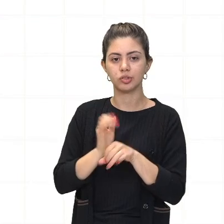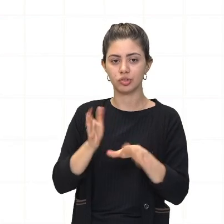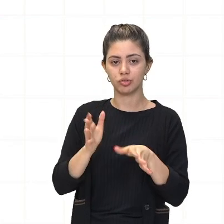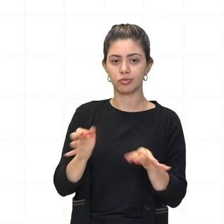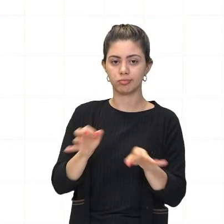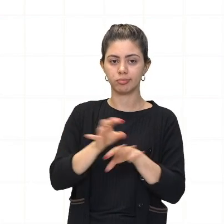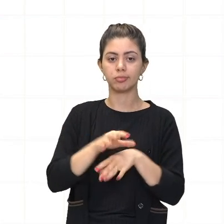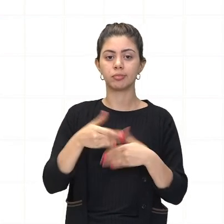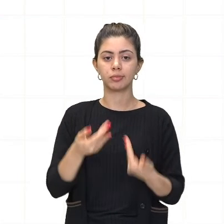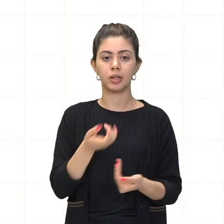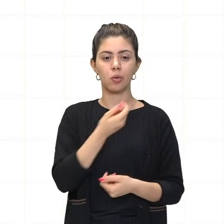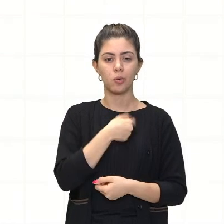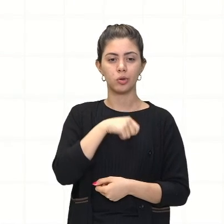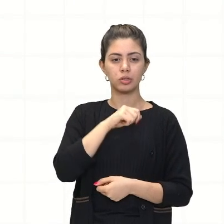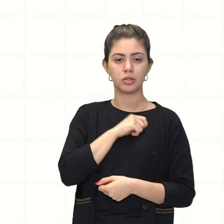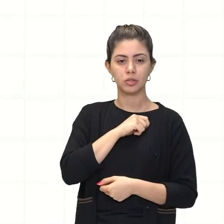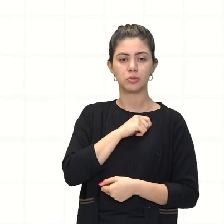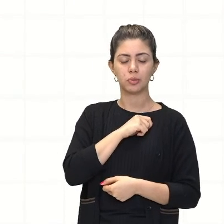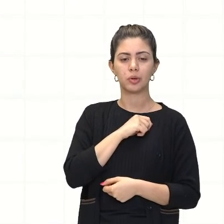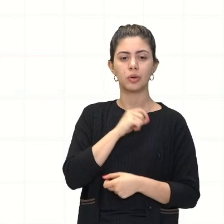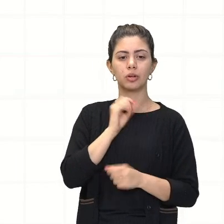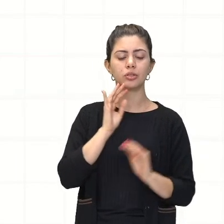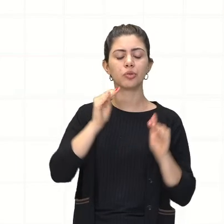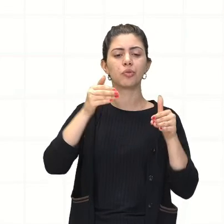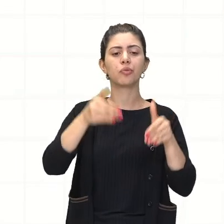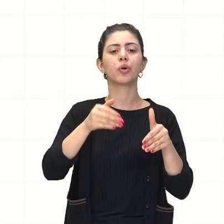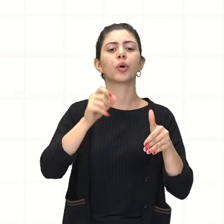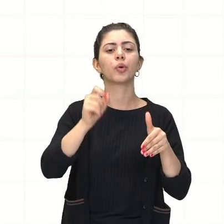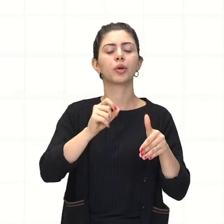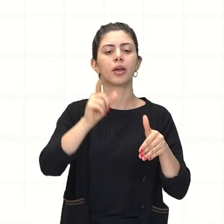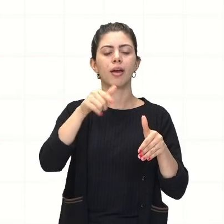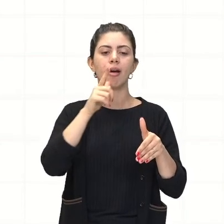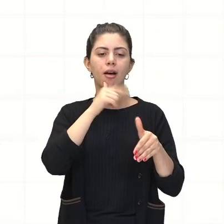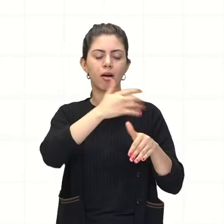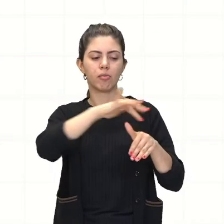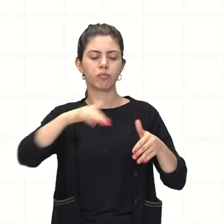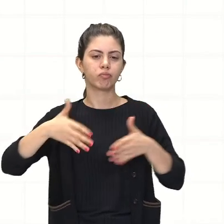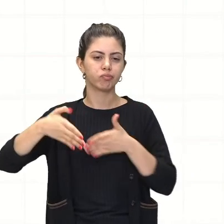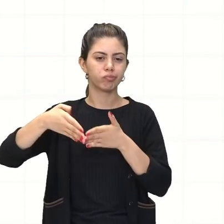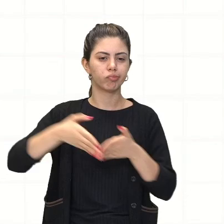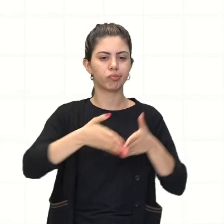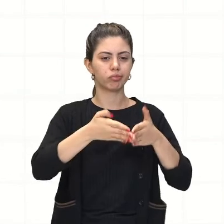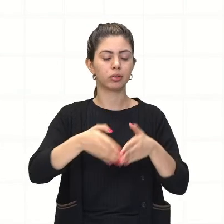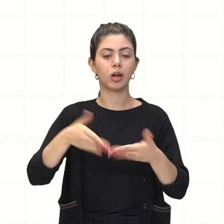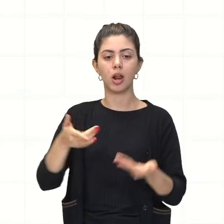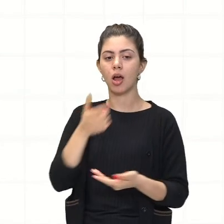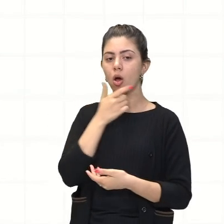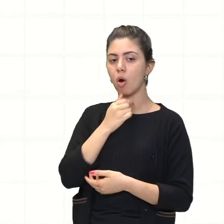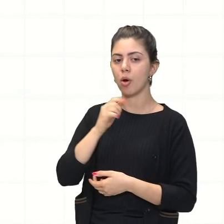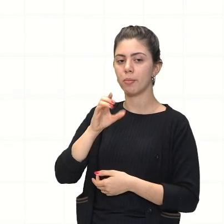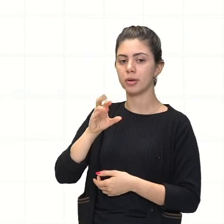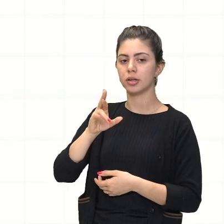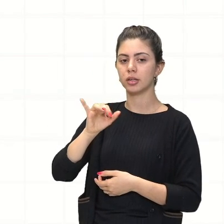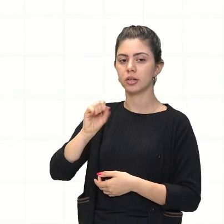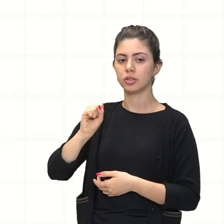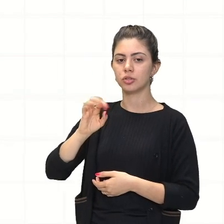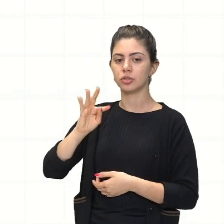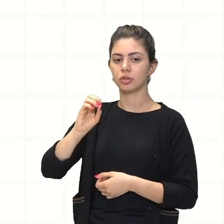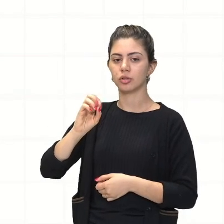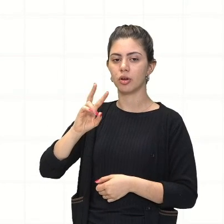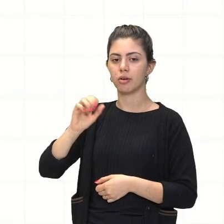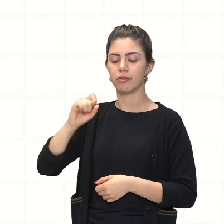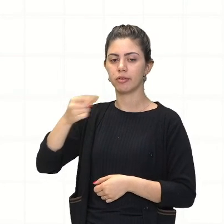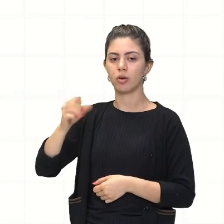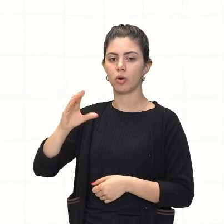espanhóis se voltaram para a exploração ultramarina. Cristóvão Colombo vai ser financiado pelos